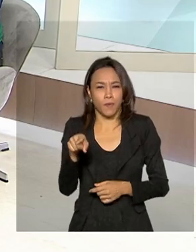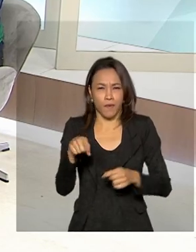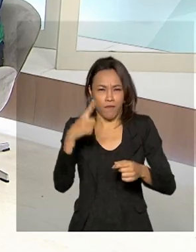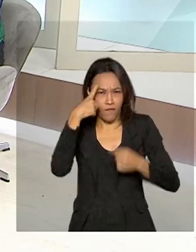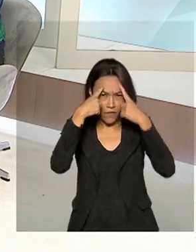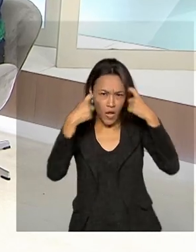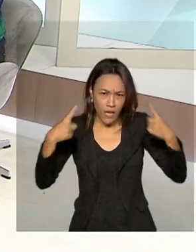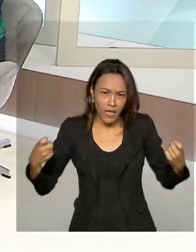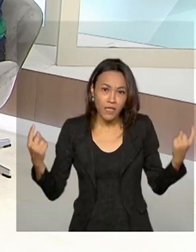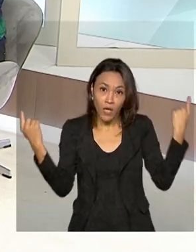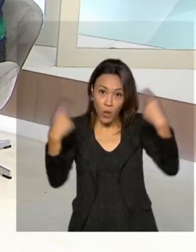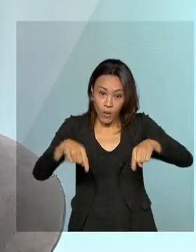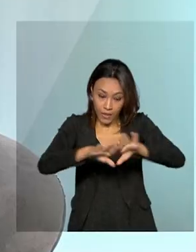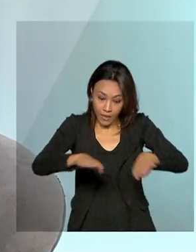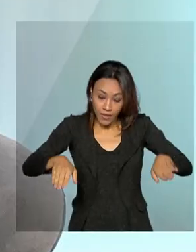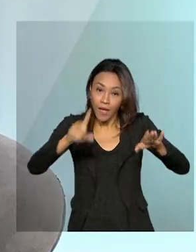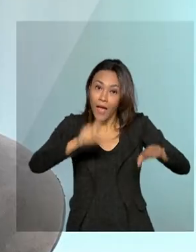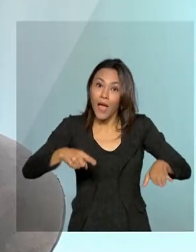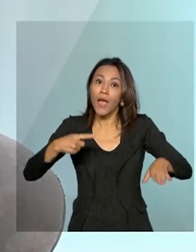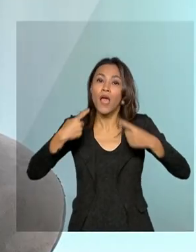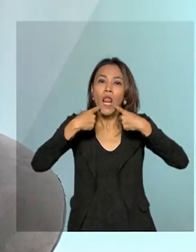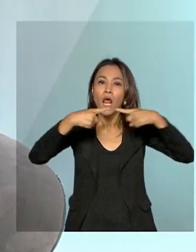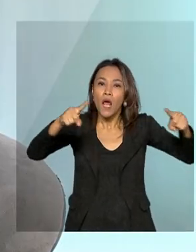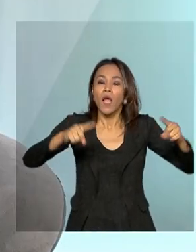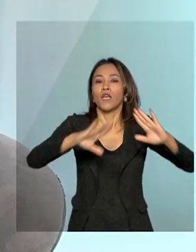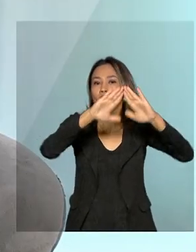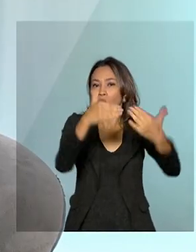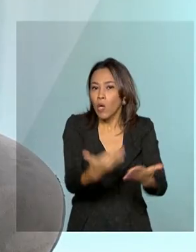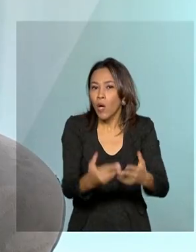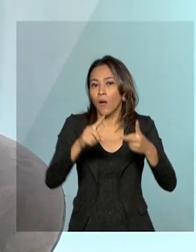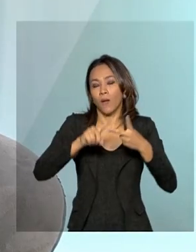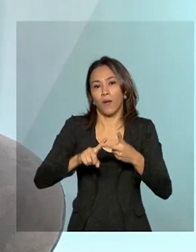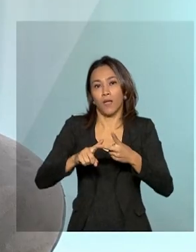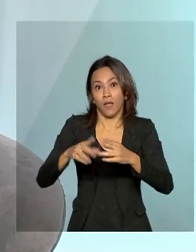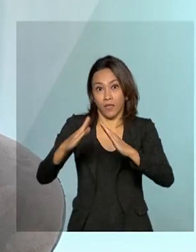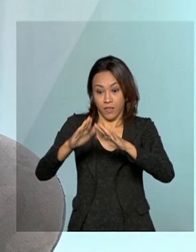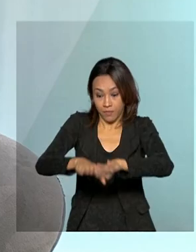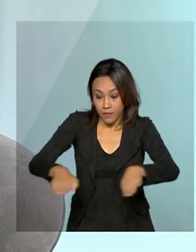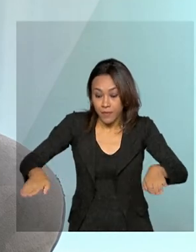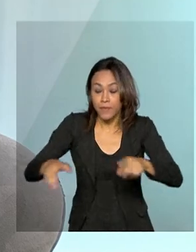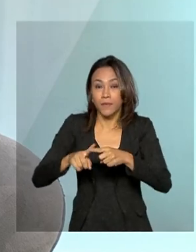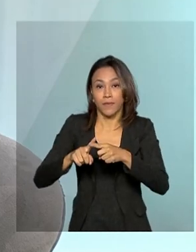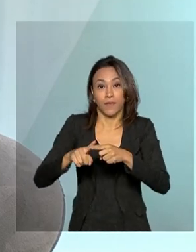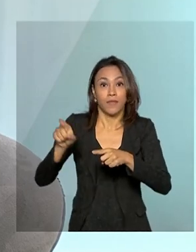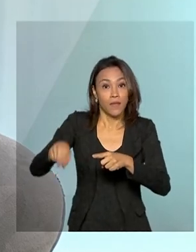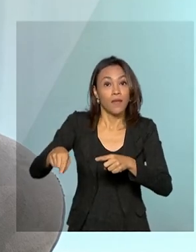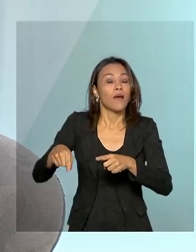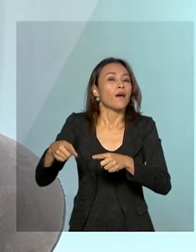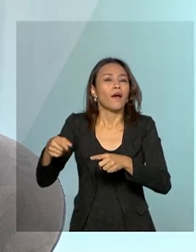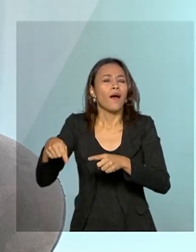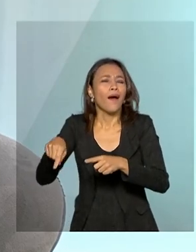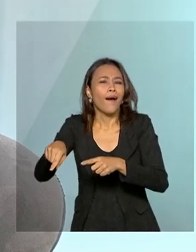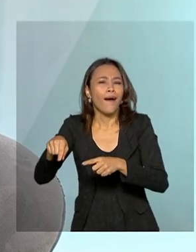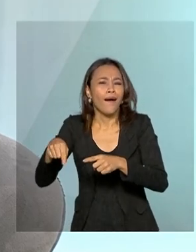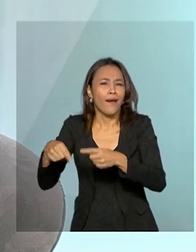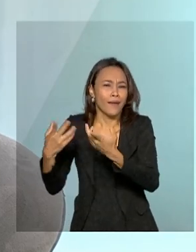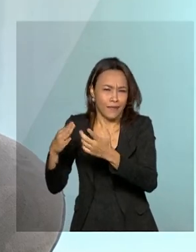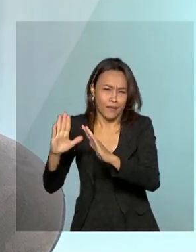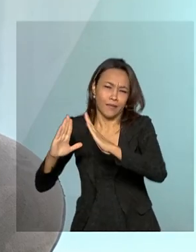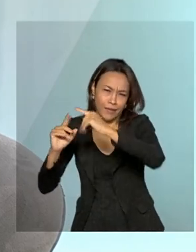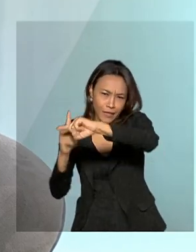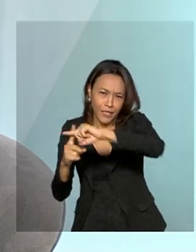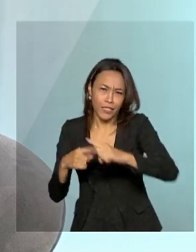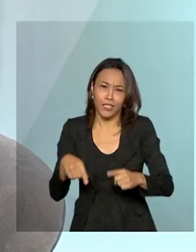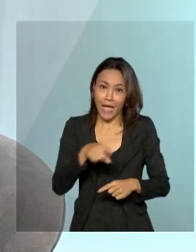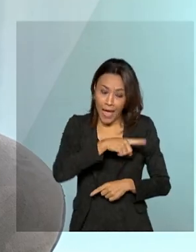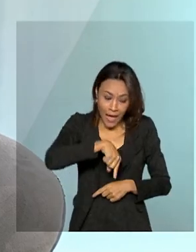criança é a escola, é a creche, os médicos, as igrejas. Essas crianças não estavam indo para a igreja, nem para a escola,